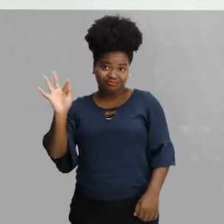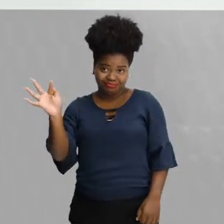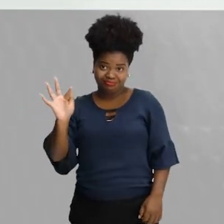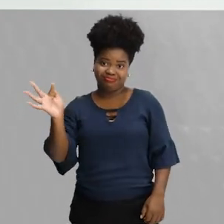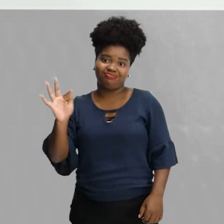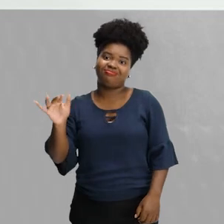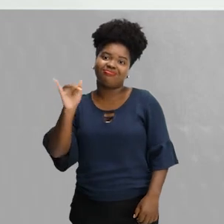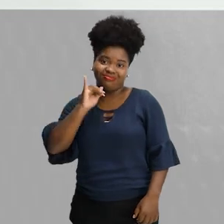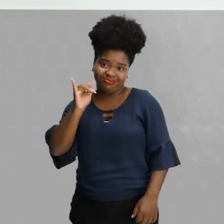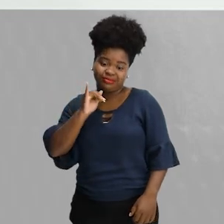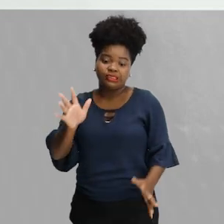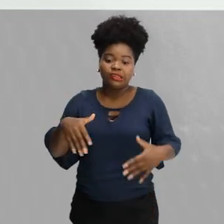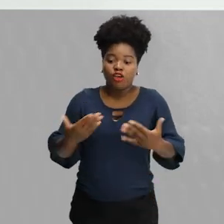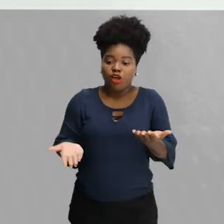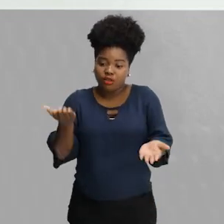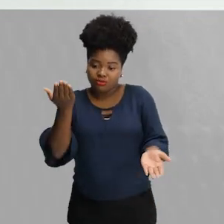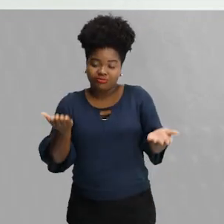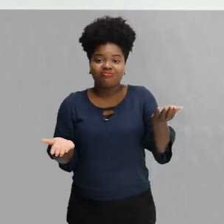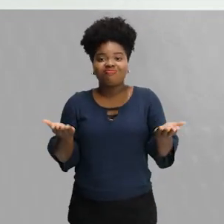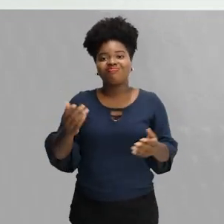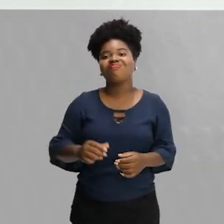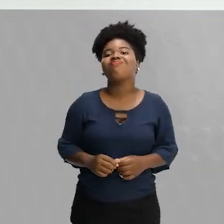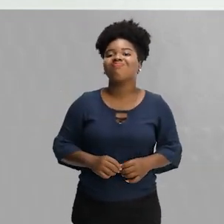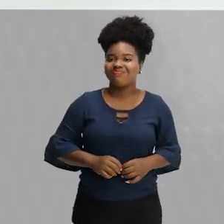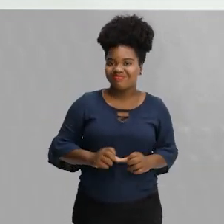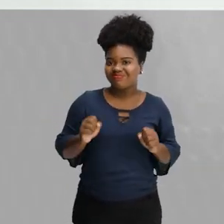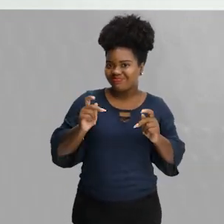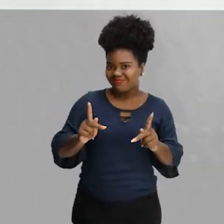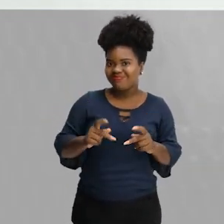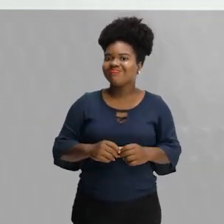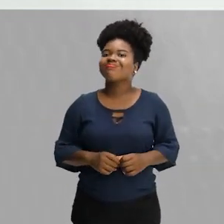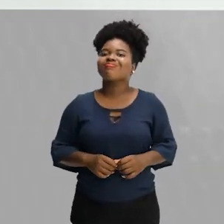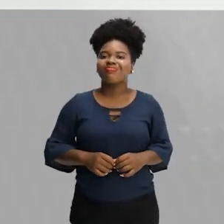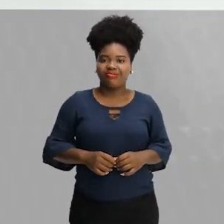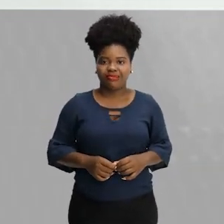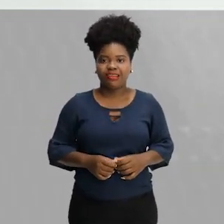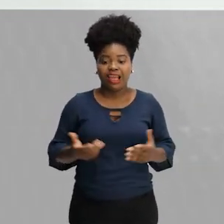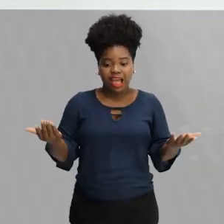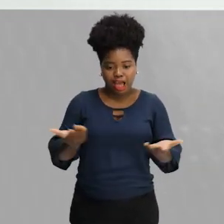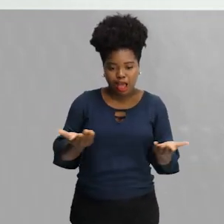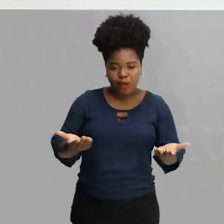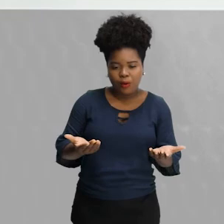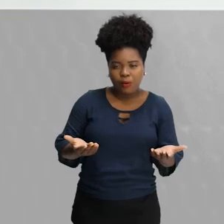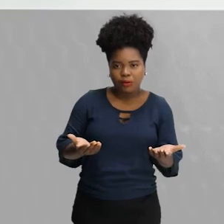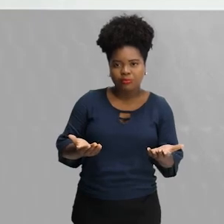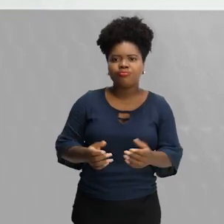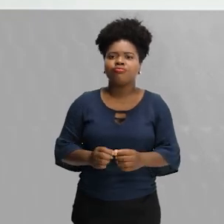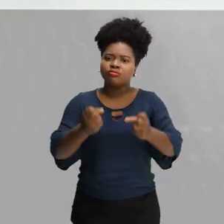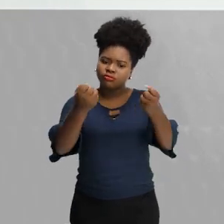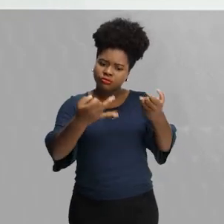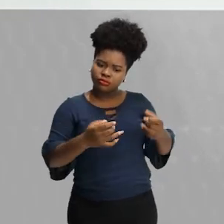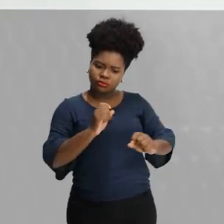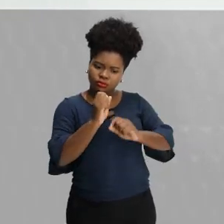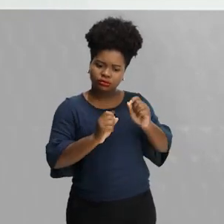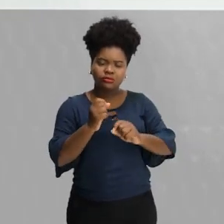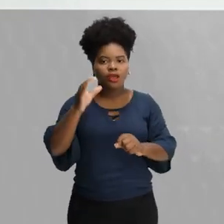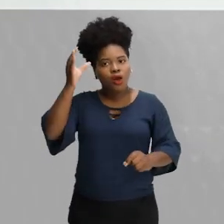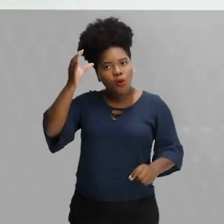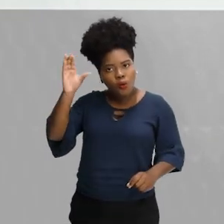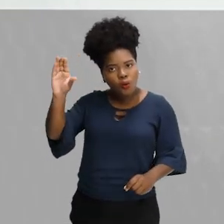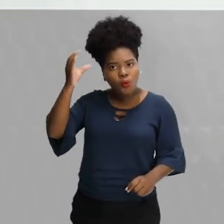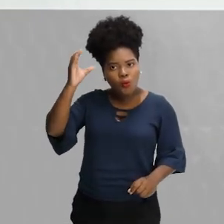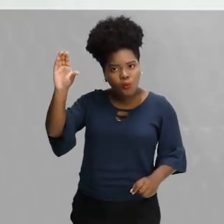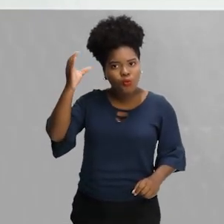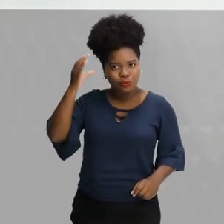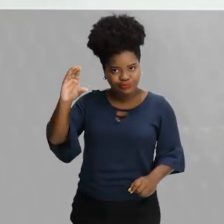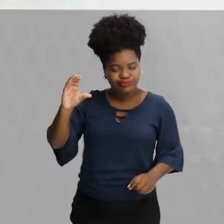gente vai falar muito mais aqui nessa aula. Agora, vamos falar um pouquinho sobre cultura. Olha só, assim como o